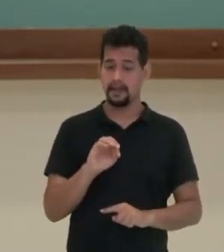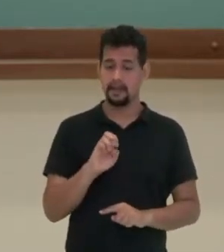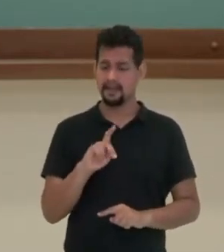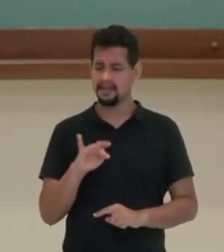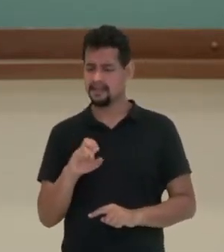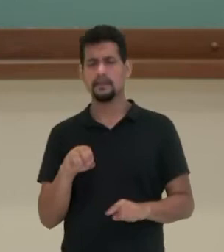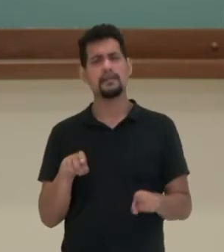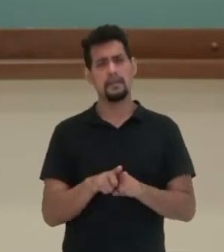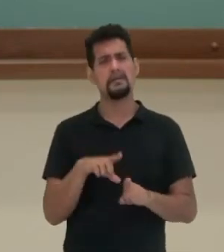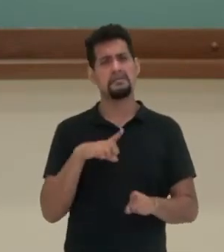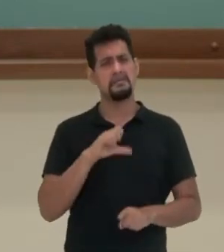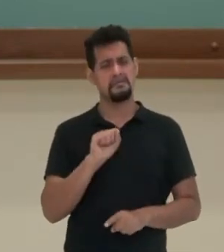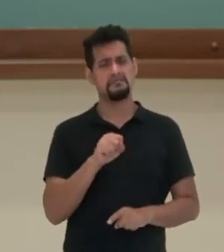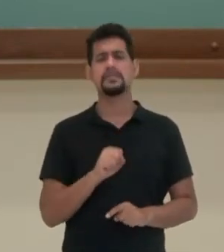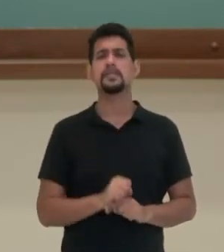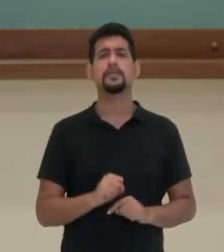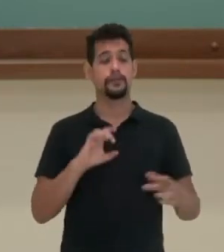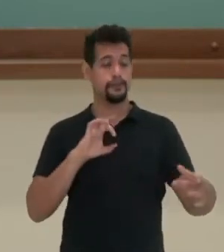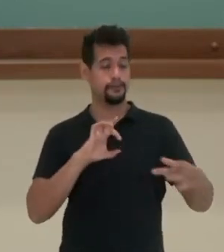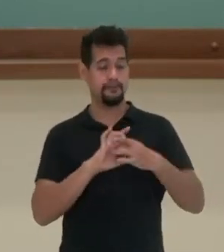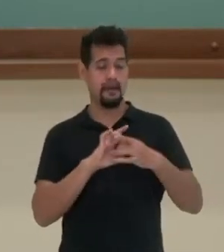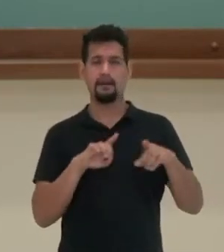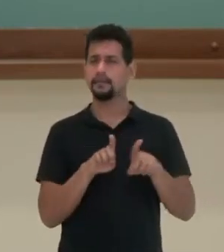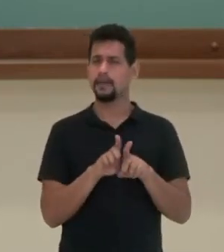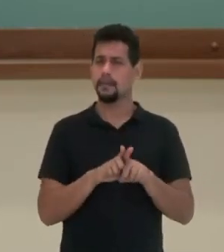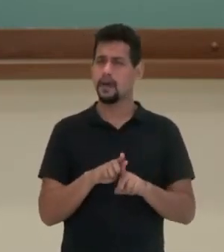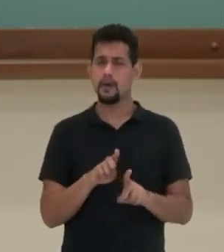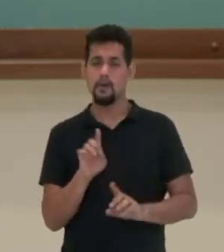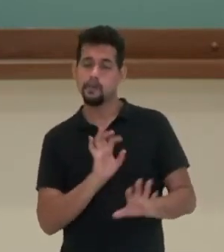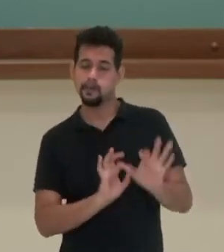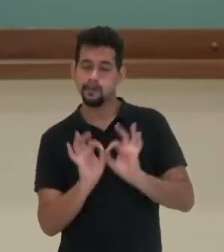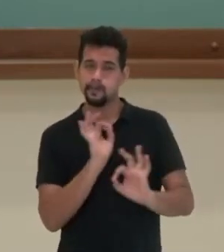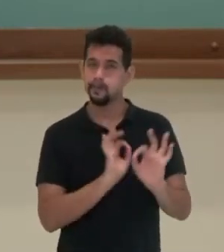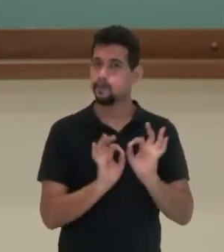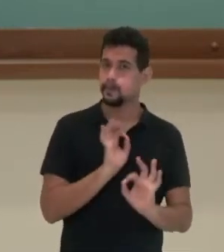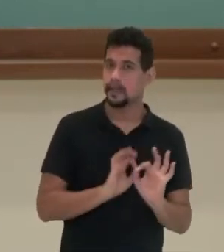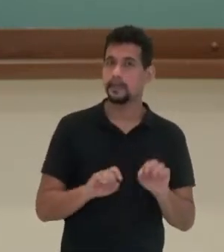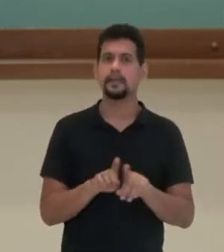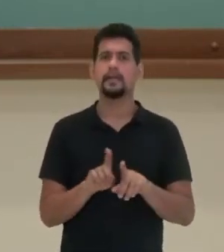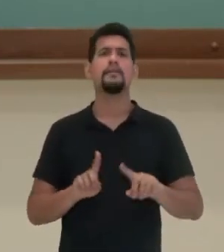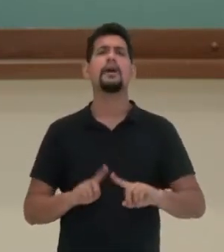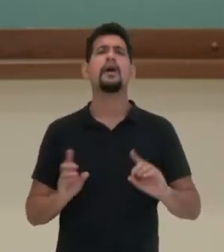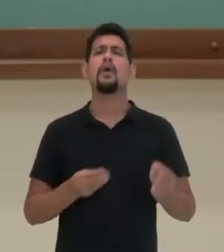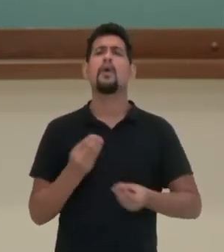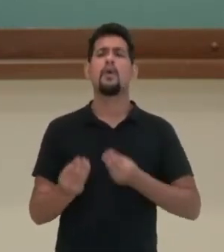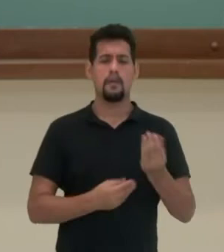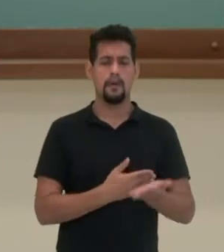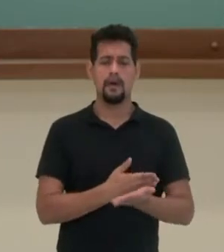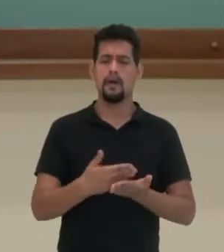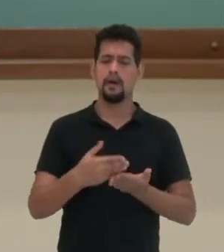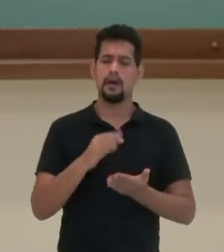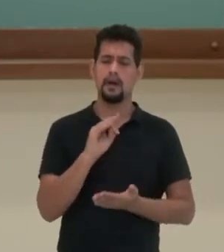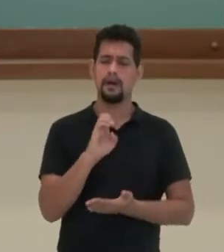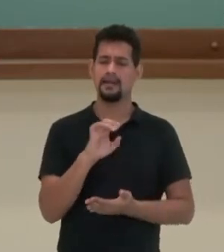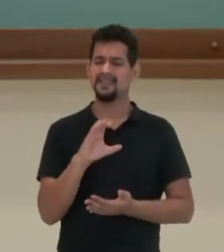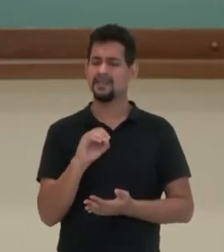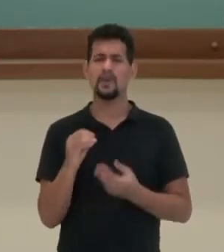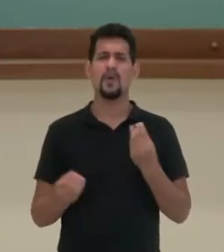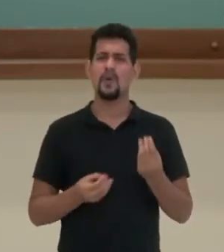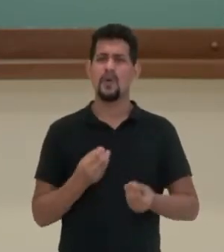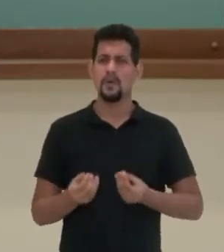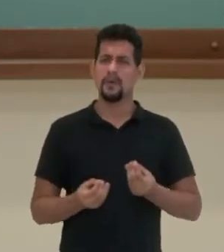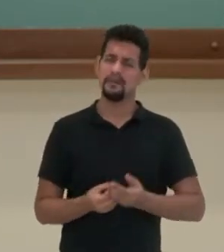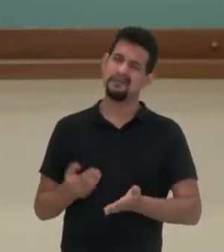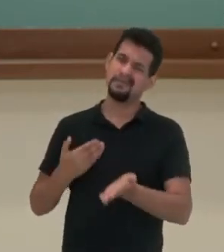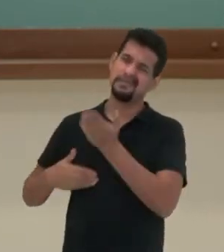ele tem essa função de unir, de preencher os espaços. E qual que é a origem desse tecido? Ele vem